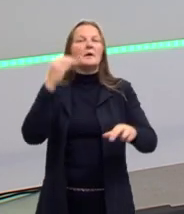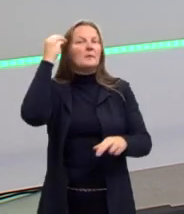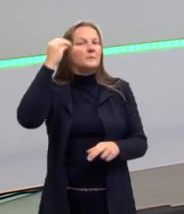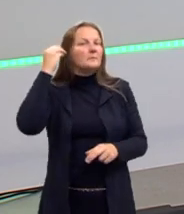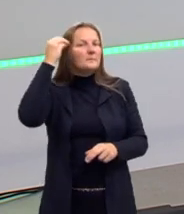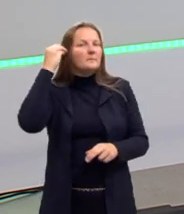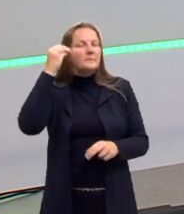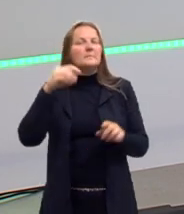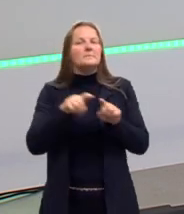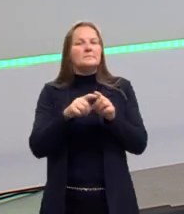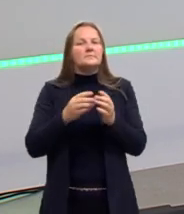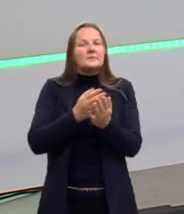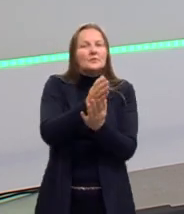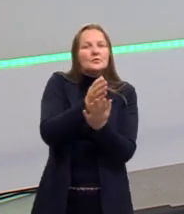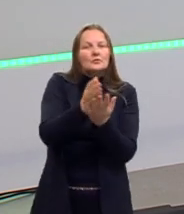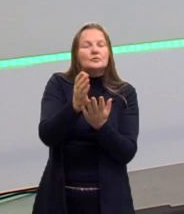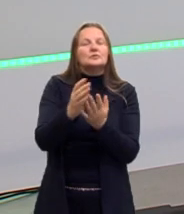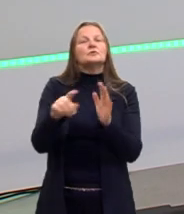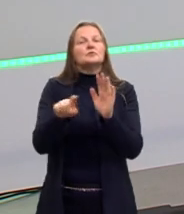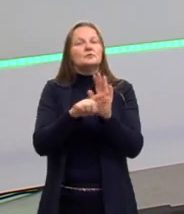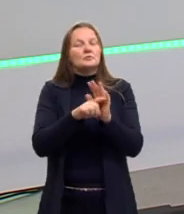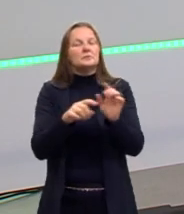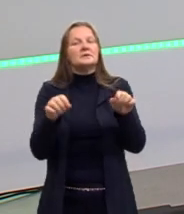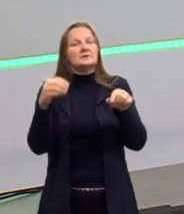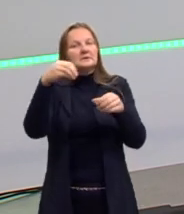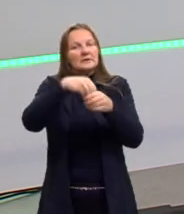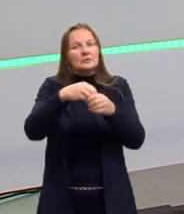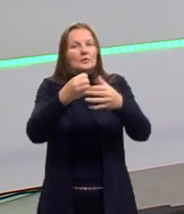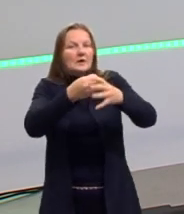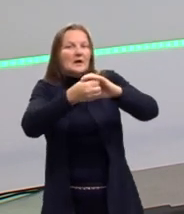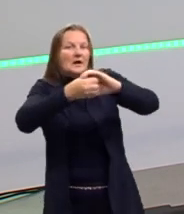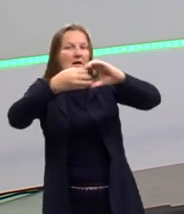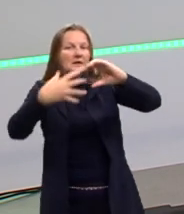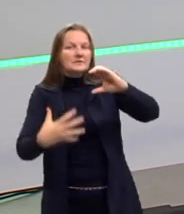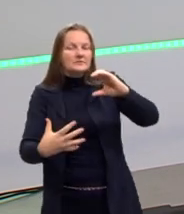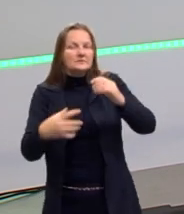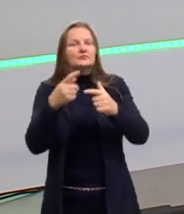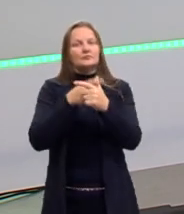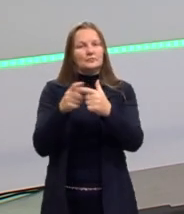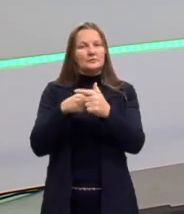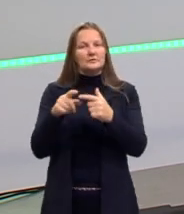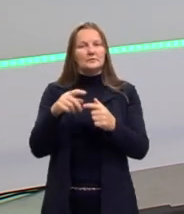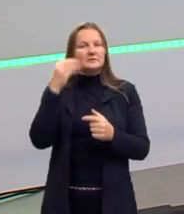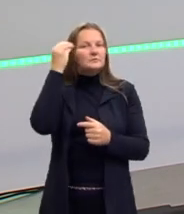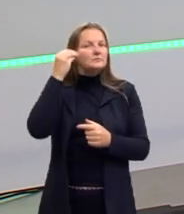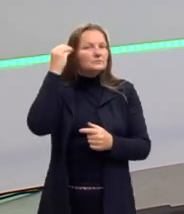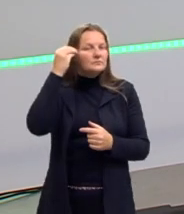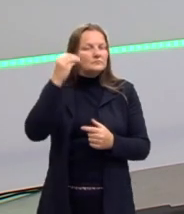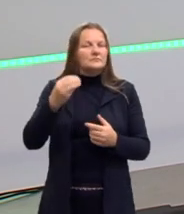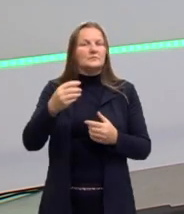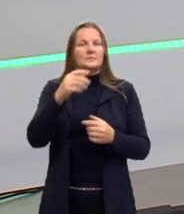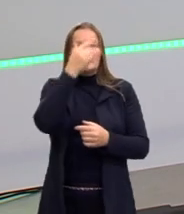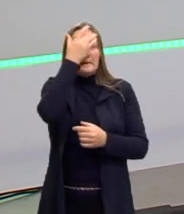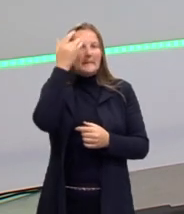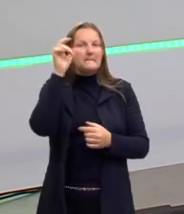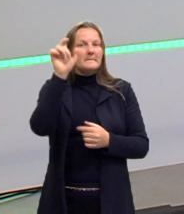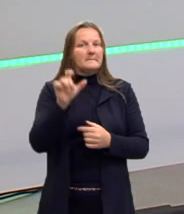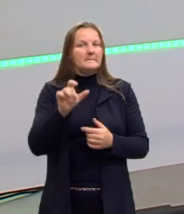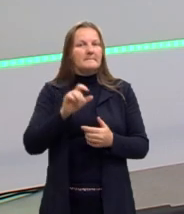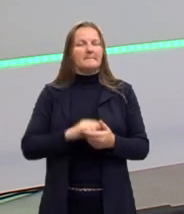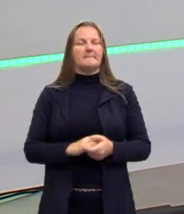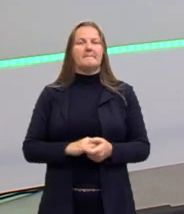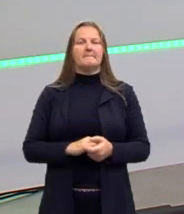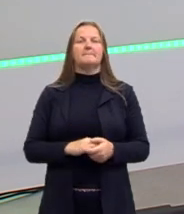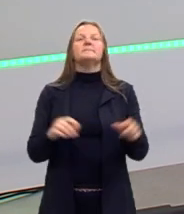pode ajudar e a diagnosticar distúrbios psicológicos também